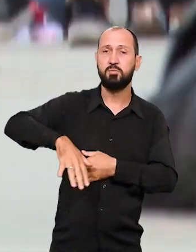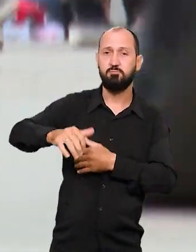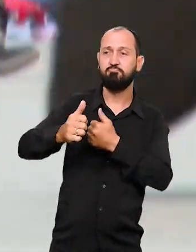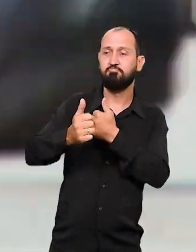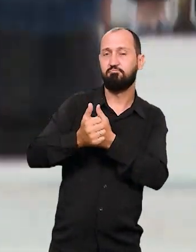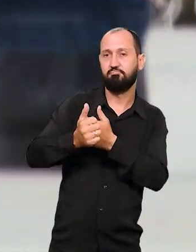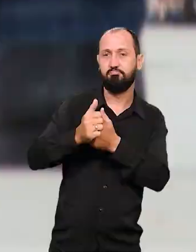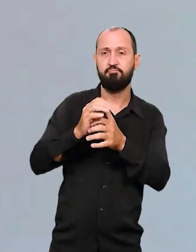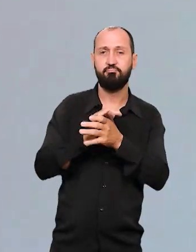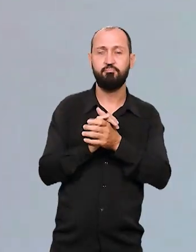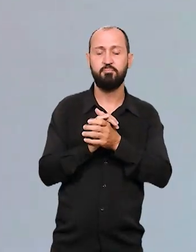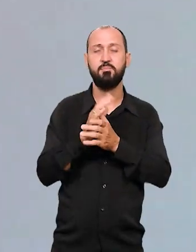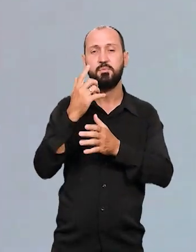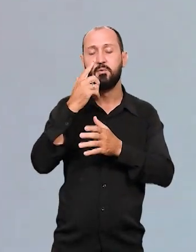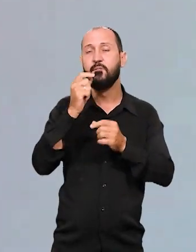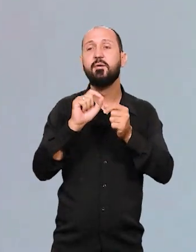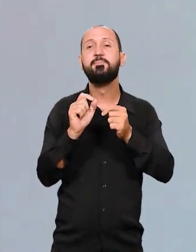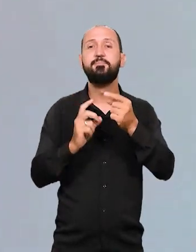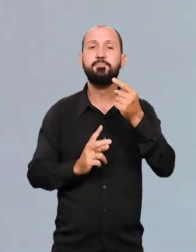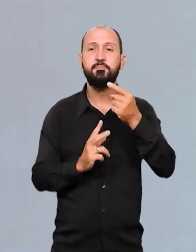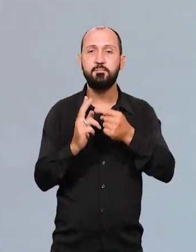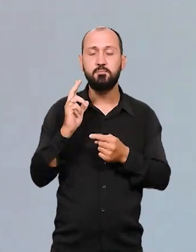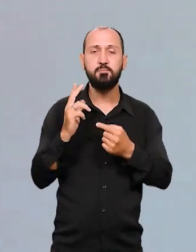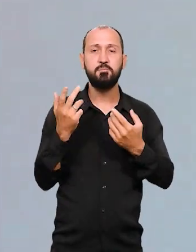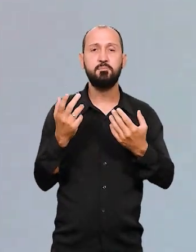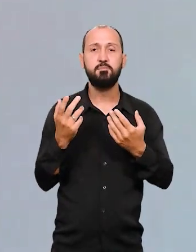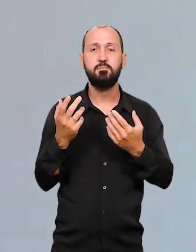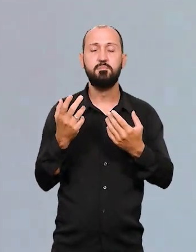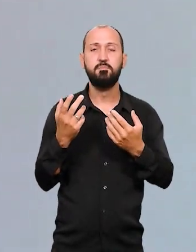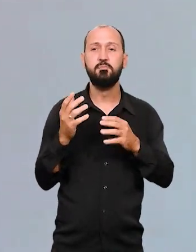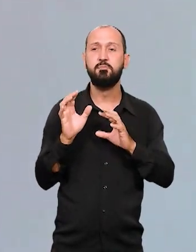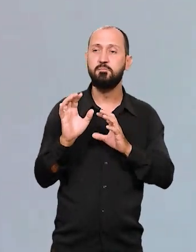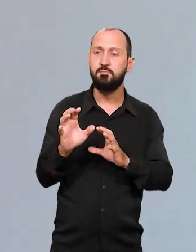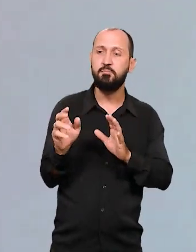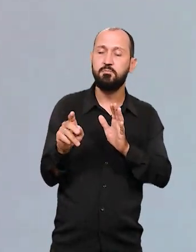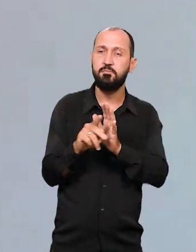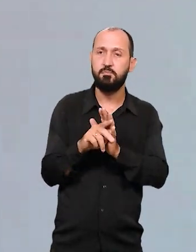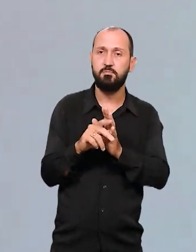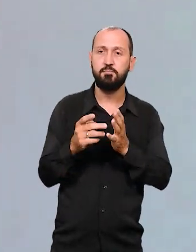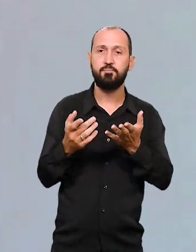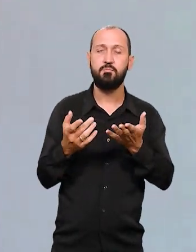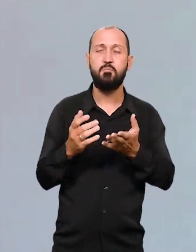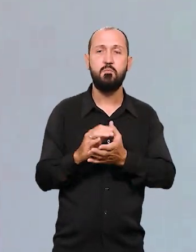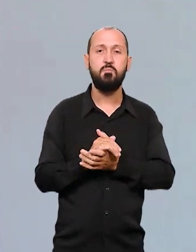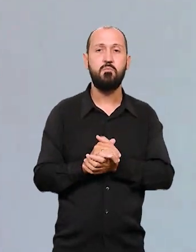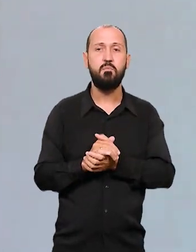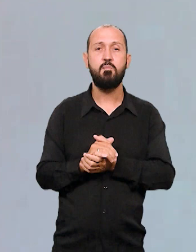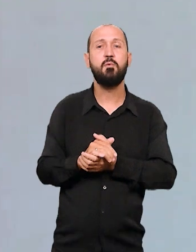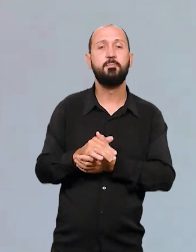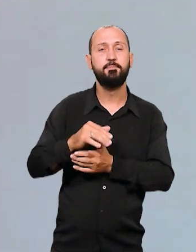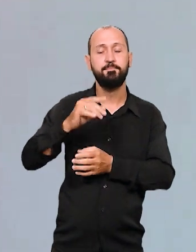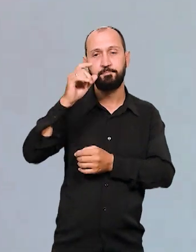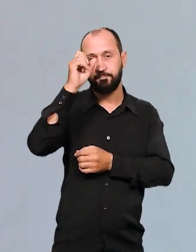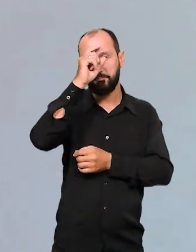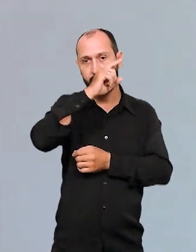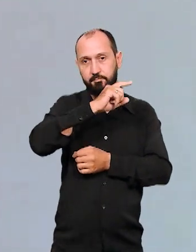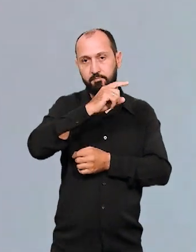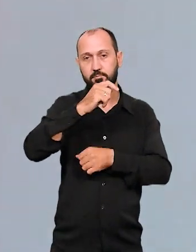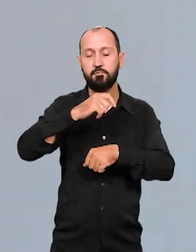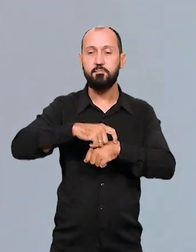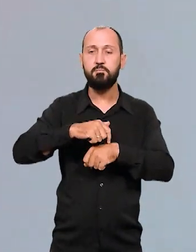social próximo. E isso levou a rompimentos com esses ciclos. Tá? É